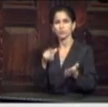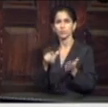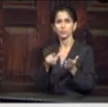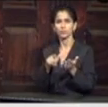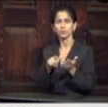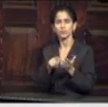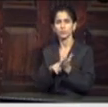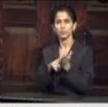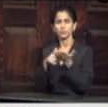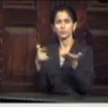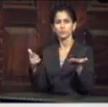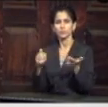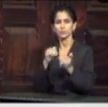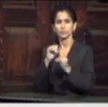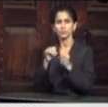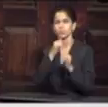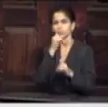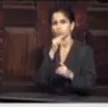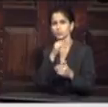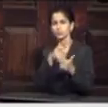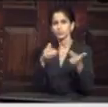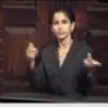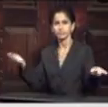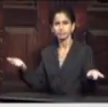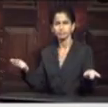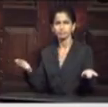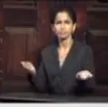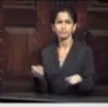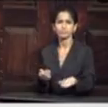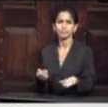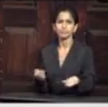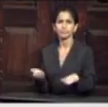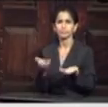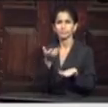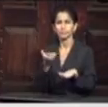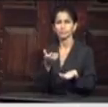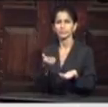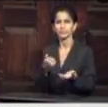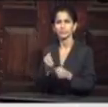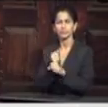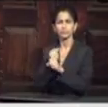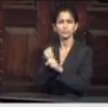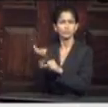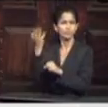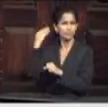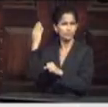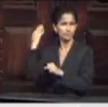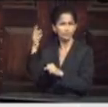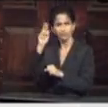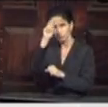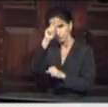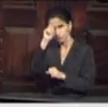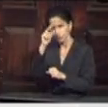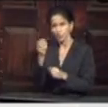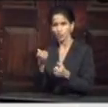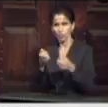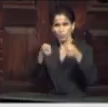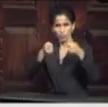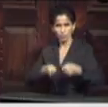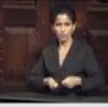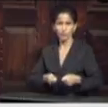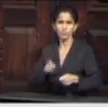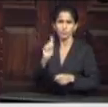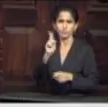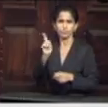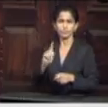dos custos de energia, realmente não é isso que... Então, eu quero dizer, historicamente, isso não se sustenta e eu